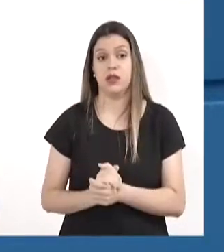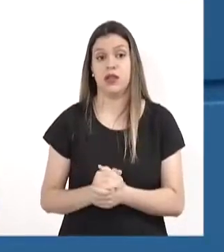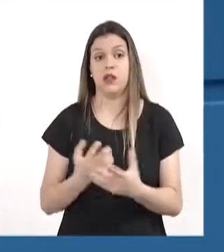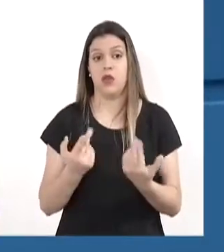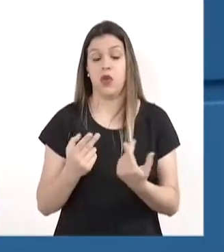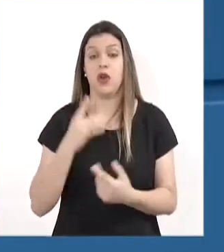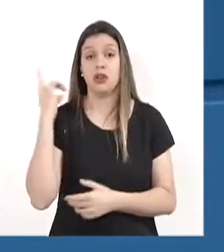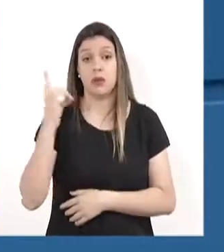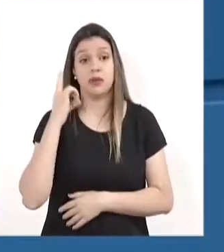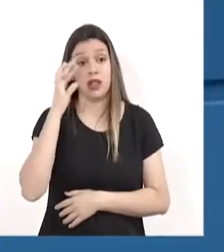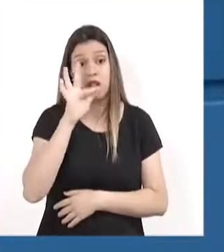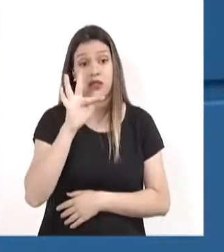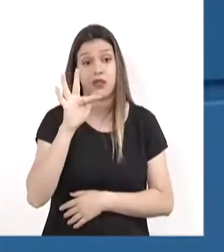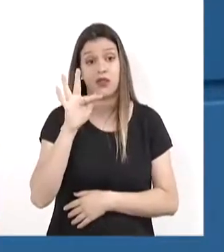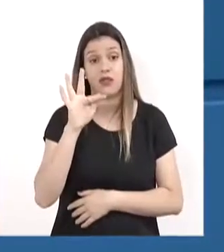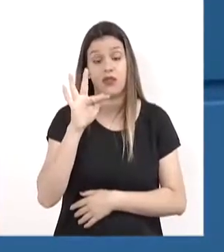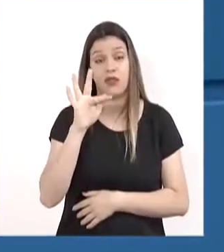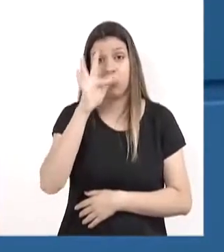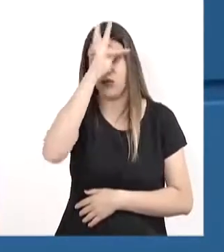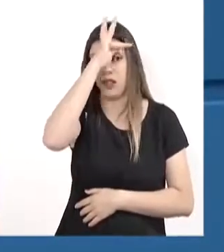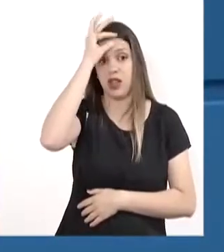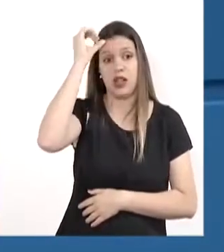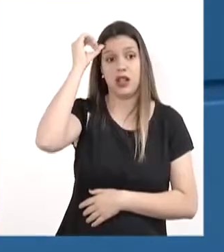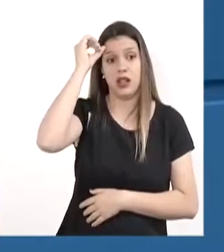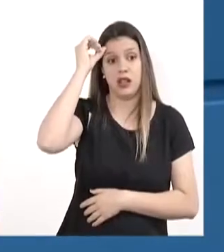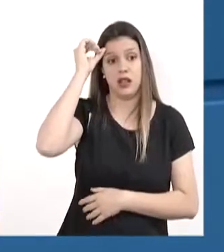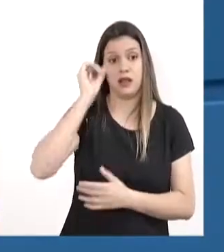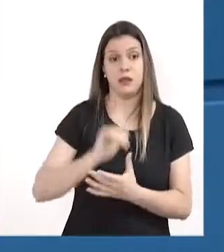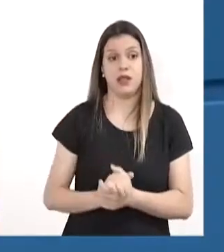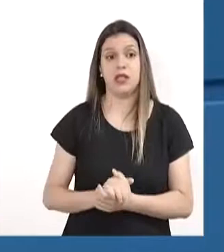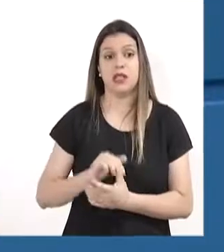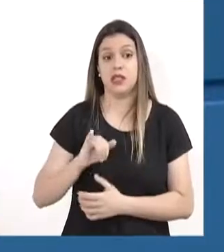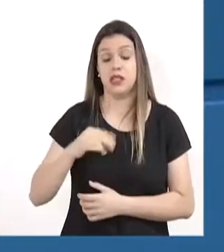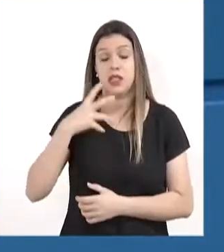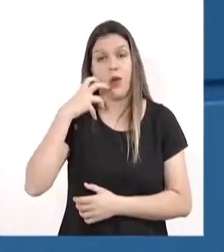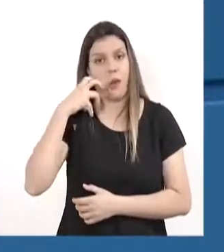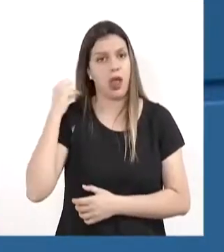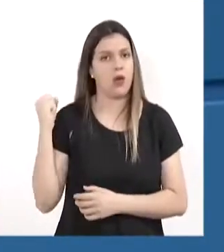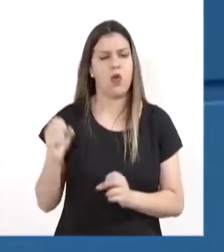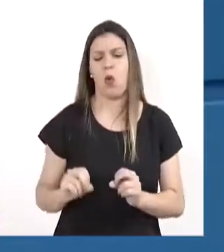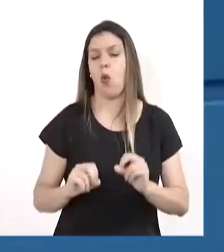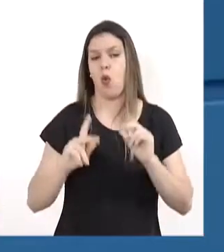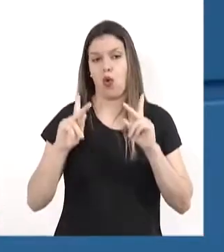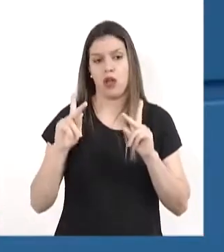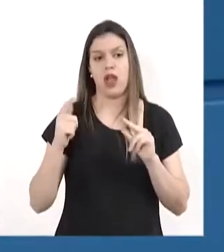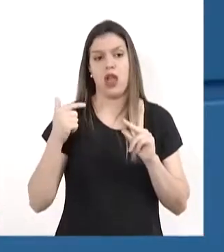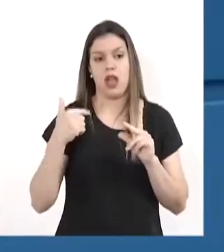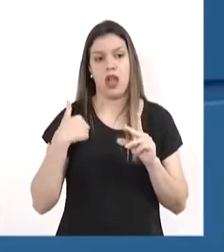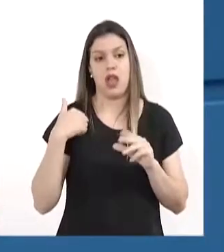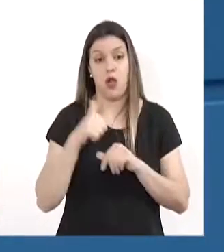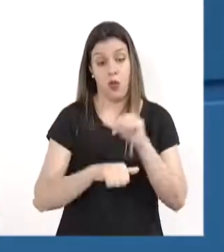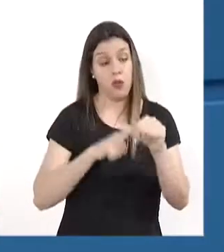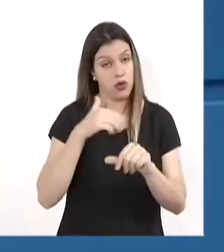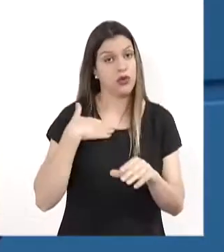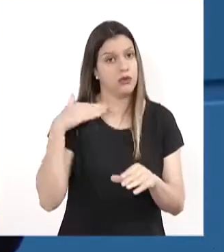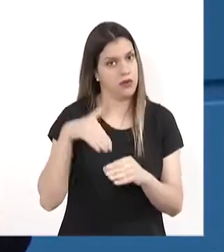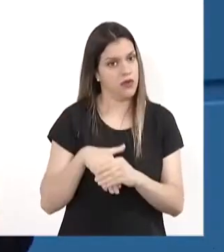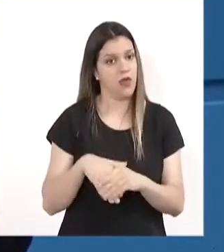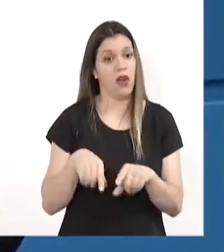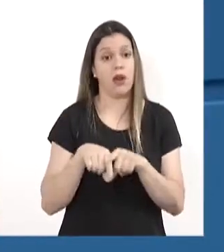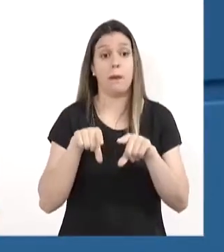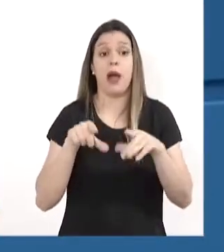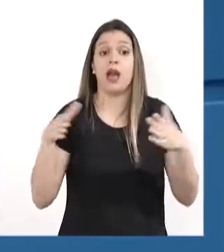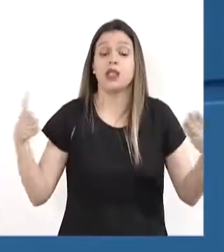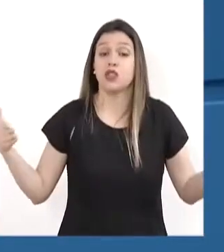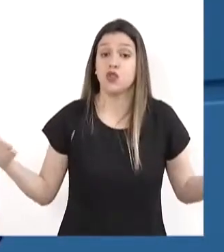Felipe, não pode repassar, vai tirar do lucro. Se mudar isso, eu mudo a minha fala. Mas hoje,